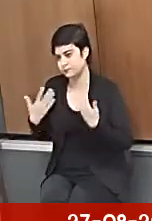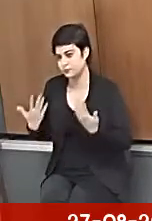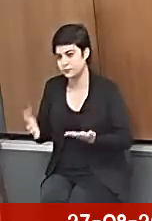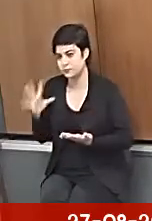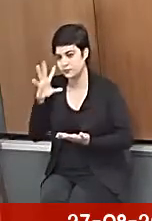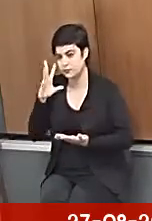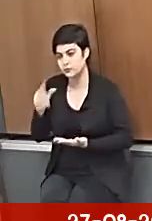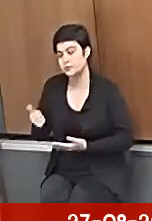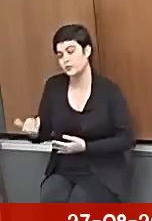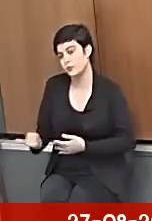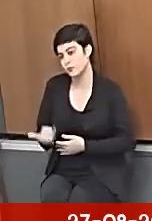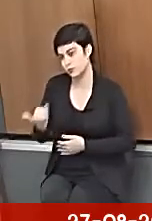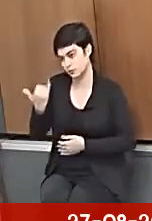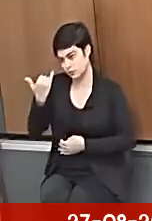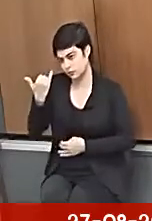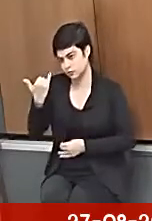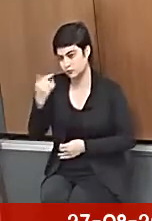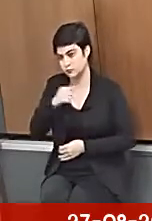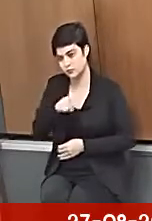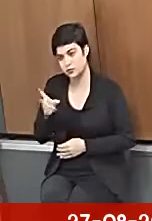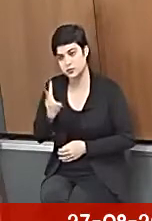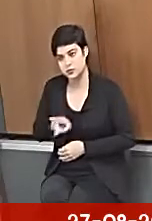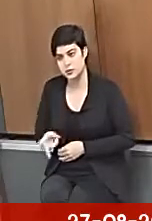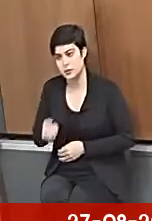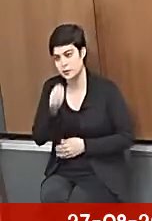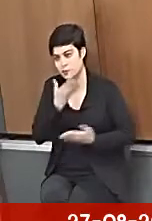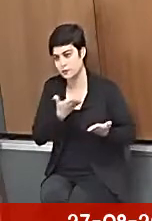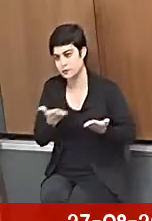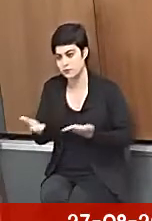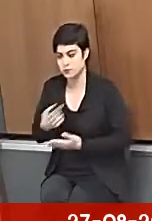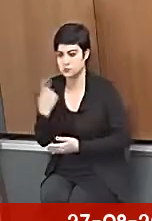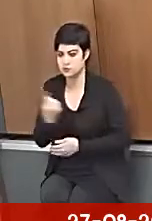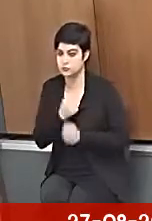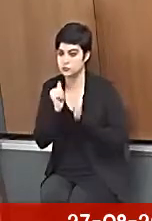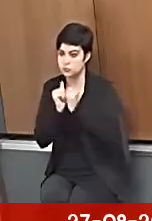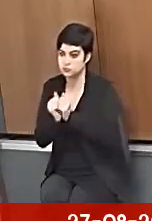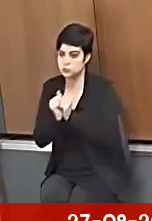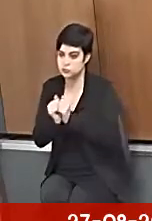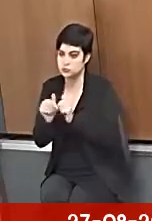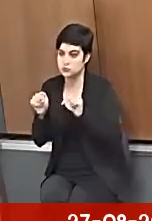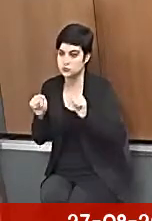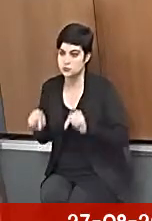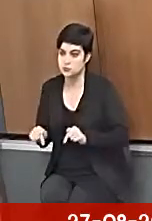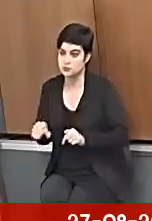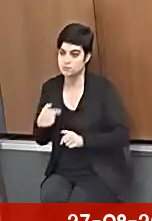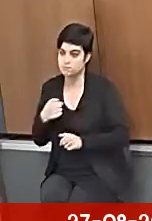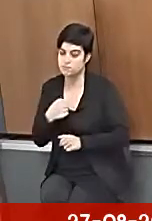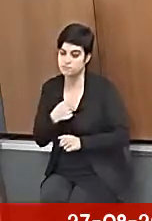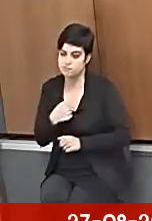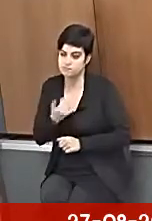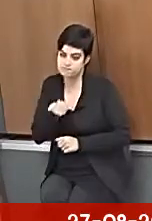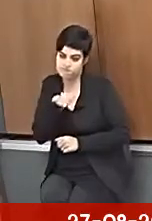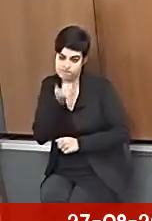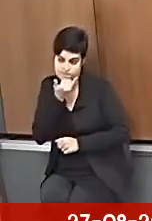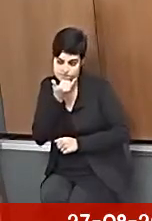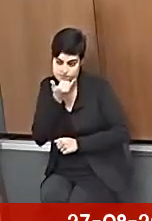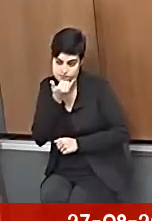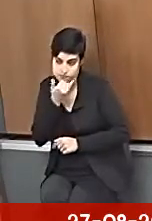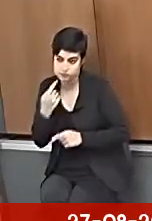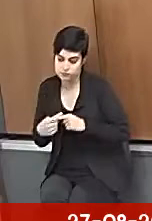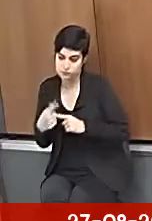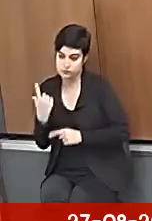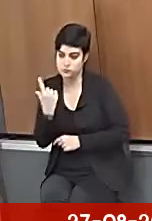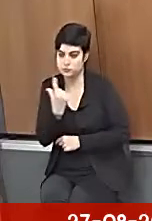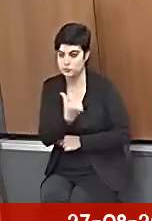primeiro passo sejam sempre muito bem vindos à assembléia foi um prazer estar com você eu vou fazer a grosseria vibrante de agora tem que